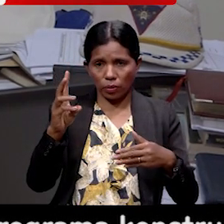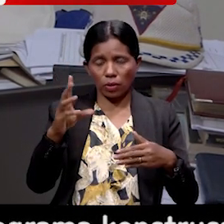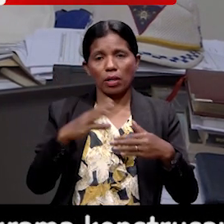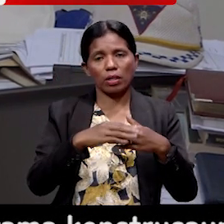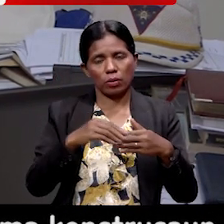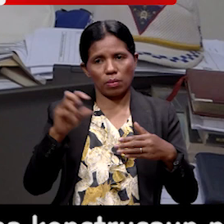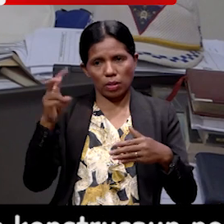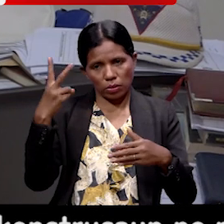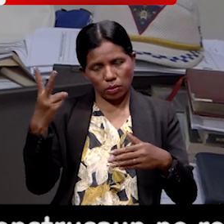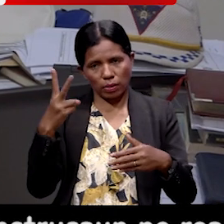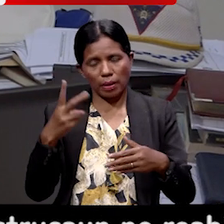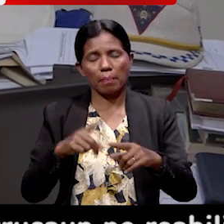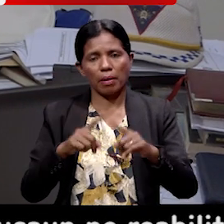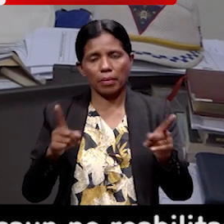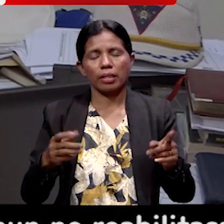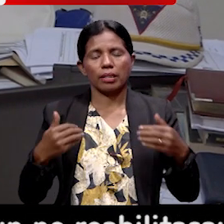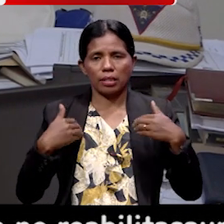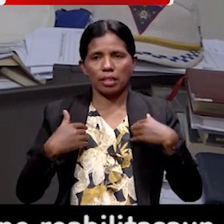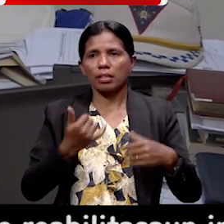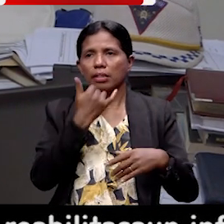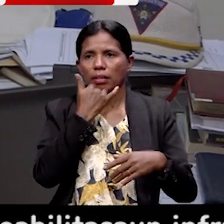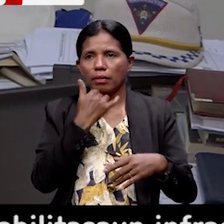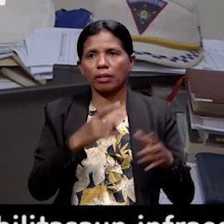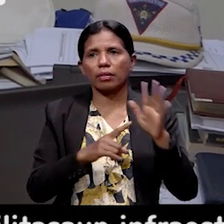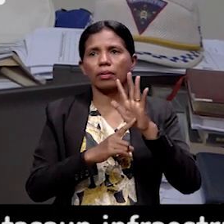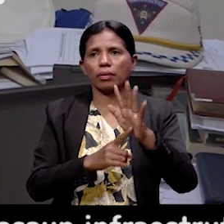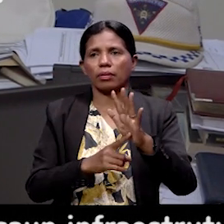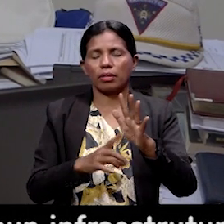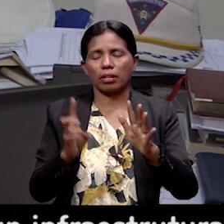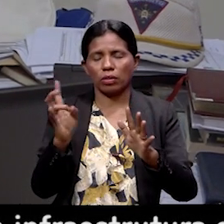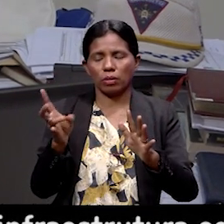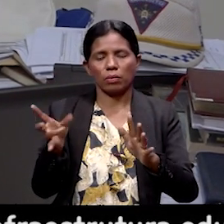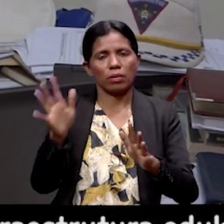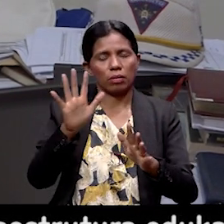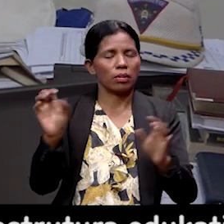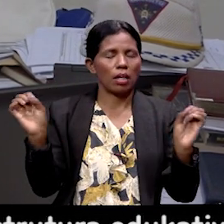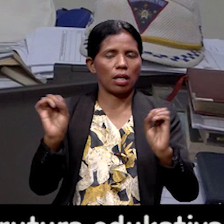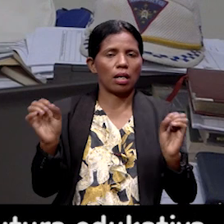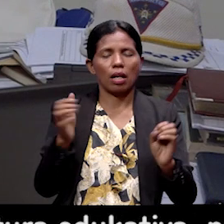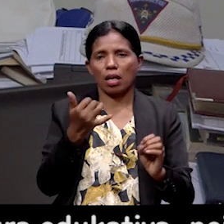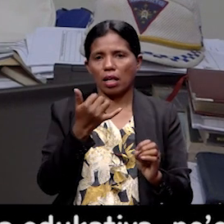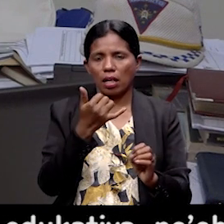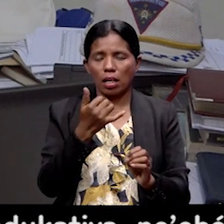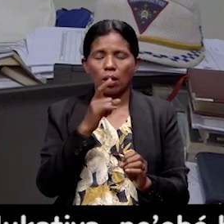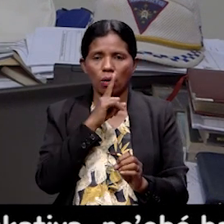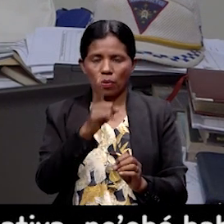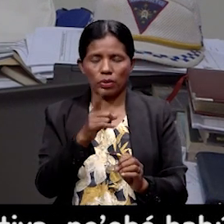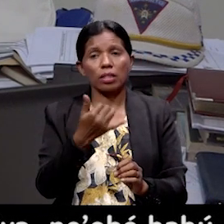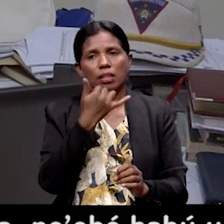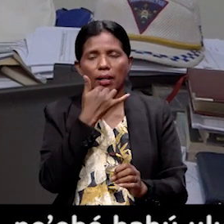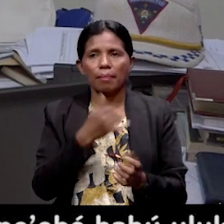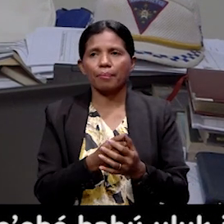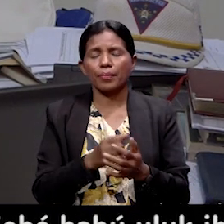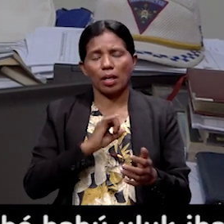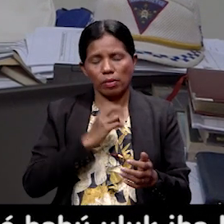be tamba iha falhan suru mai ta fosa 85 mas 85 ne la los ne be awa re pa mai ba parte lei kod